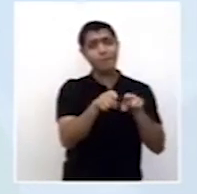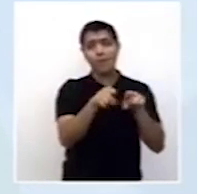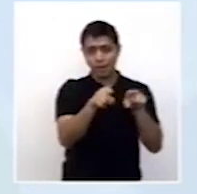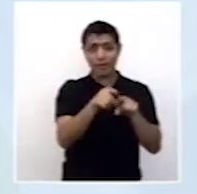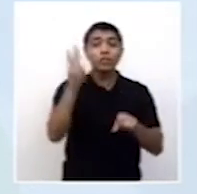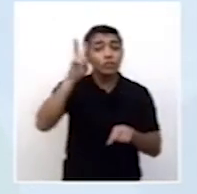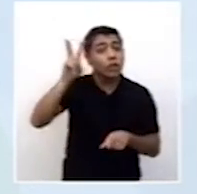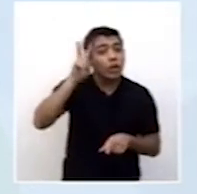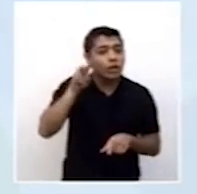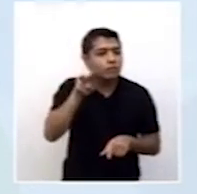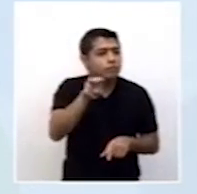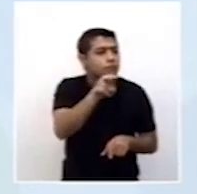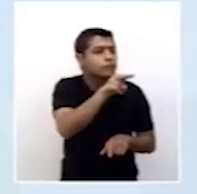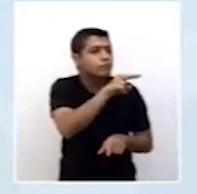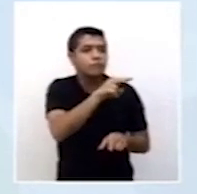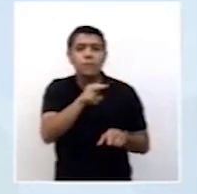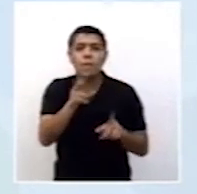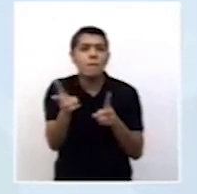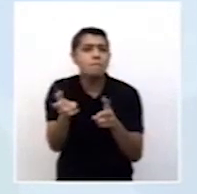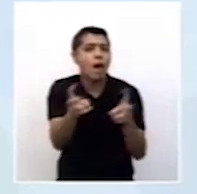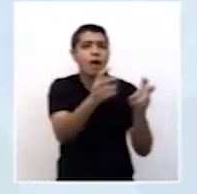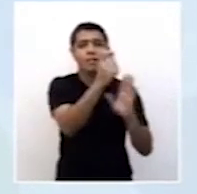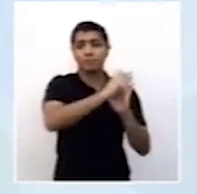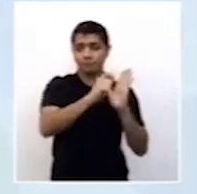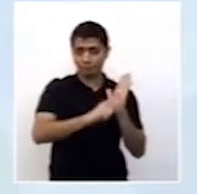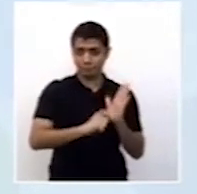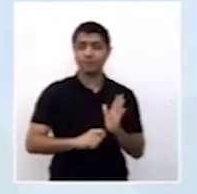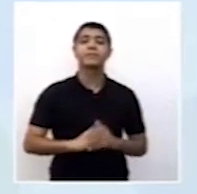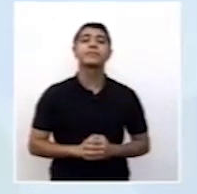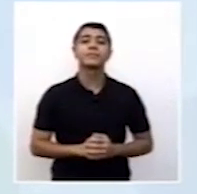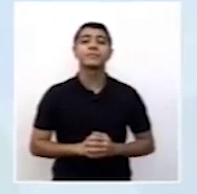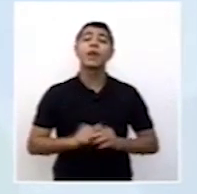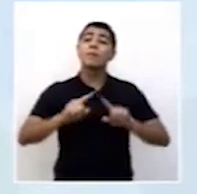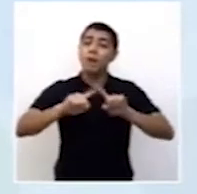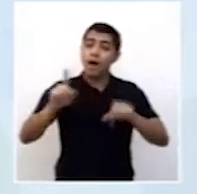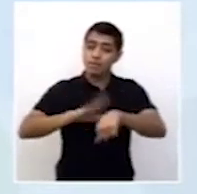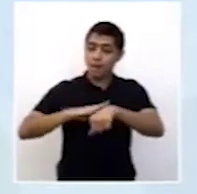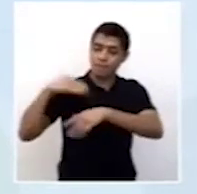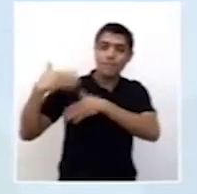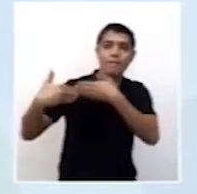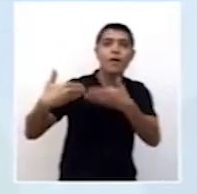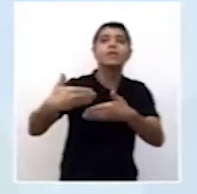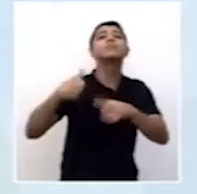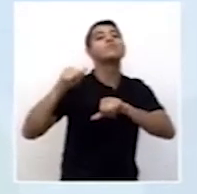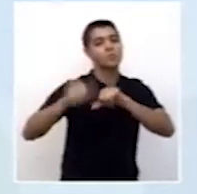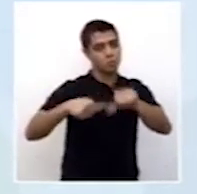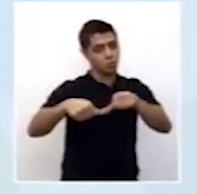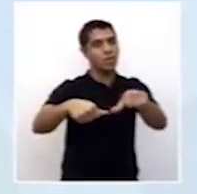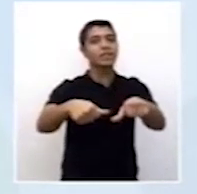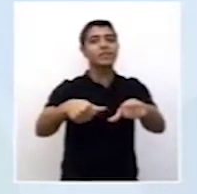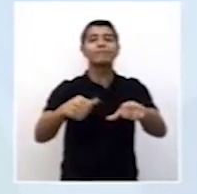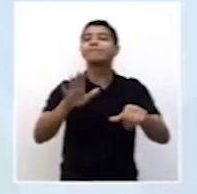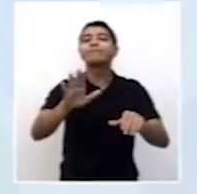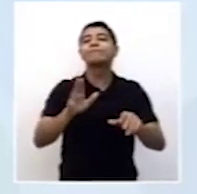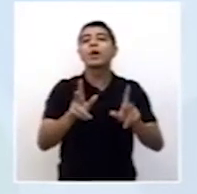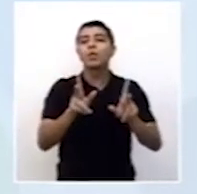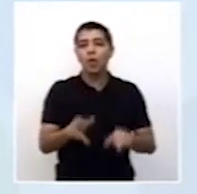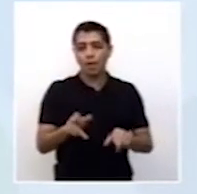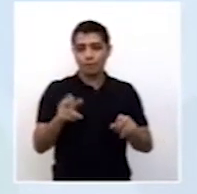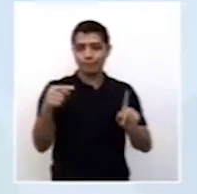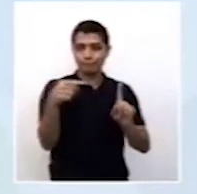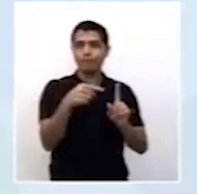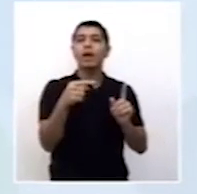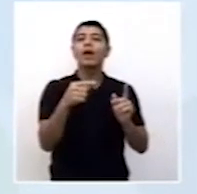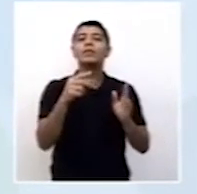Então, vamos lá. Podia usar uma missão mais geral ou mais particular. Foi o caso da questão de Nárnia e dos